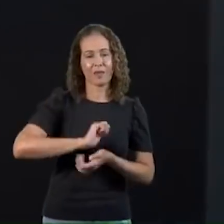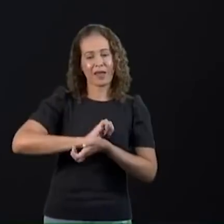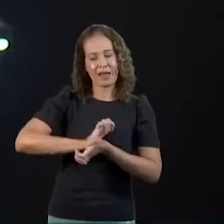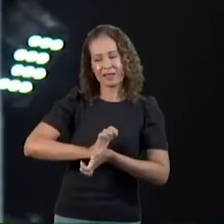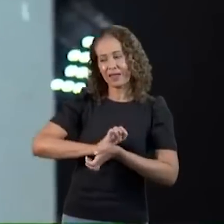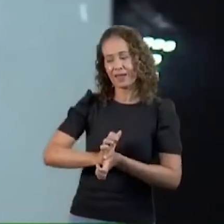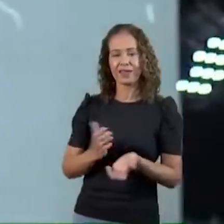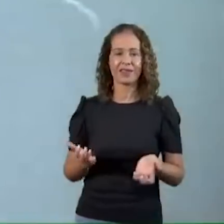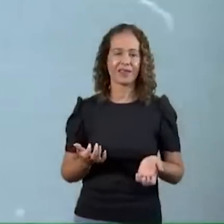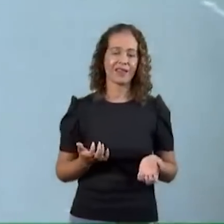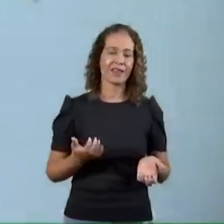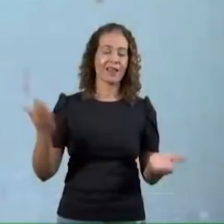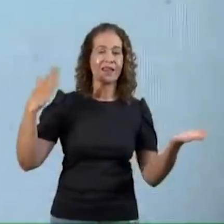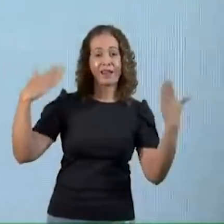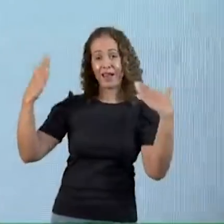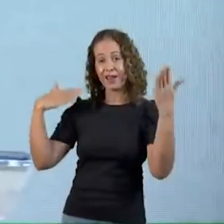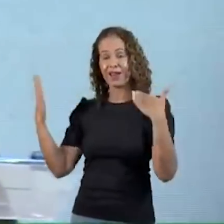calor.